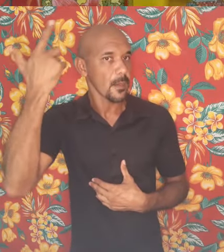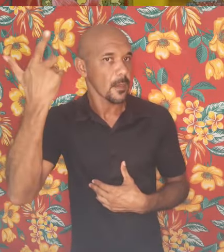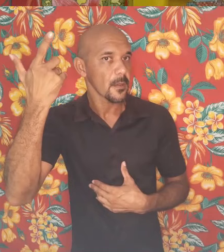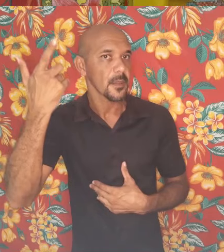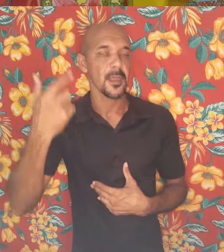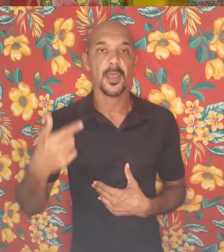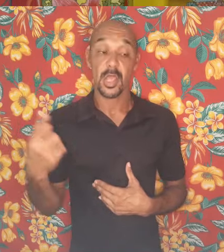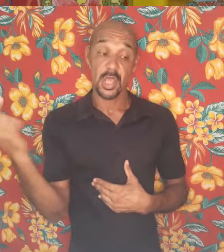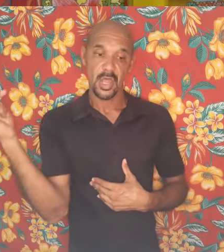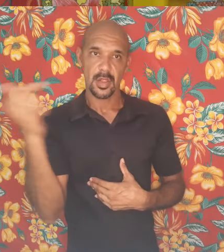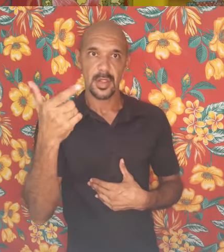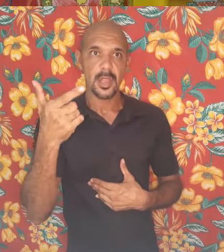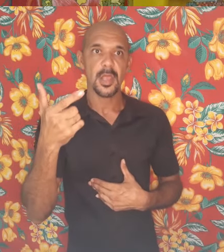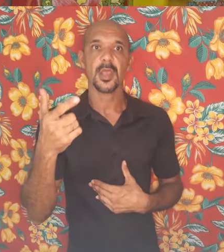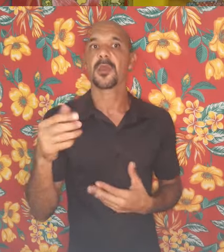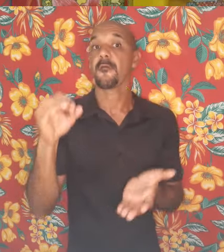pescoço dele.